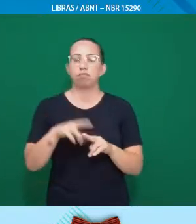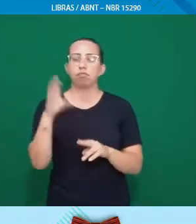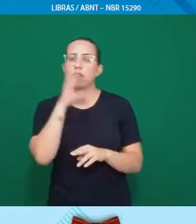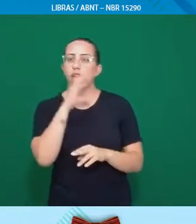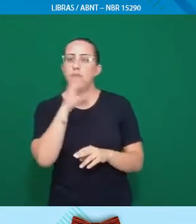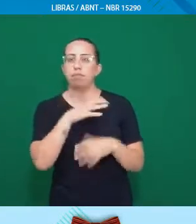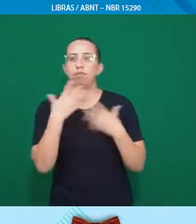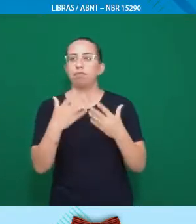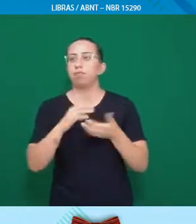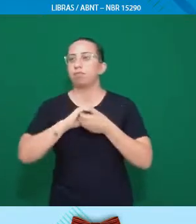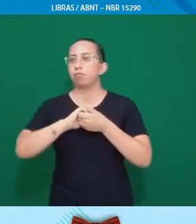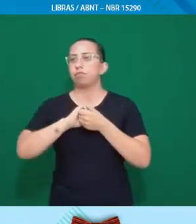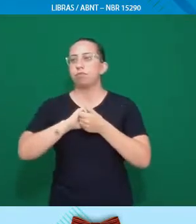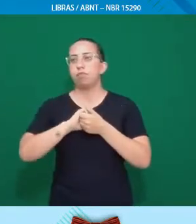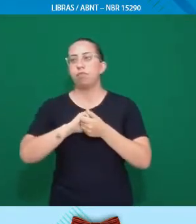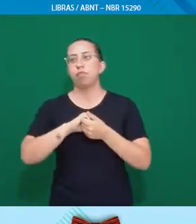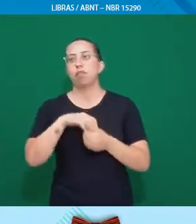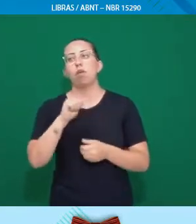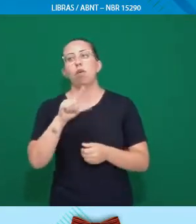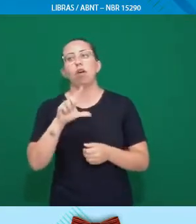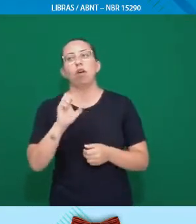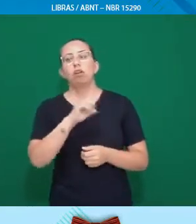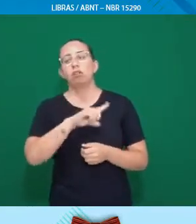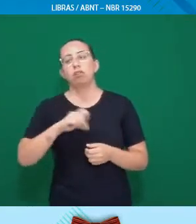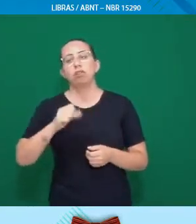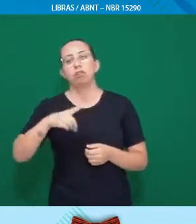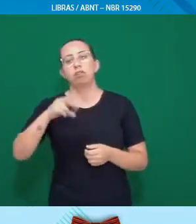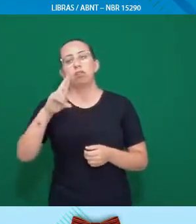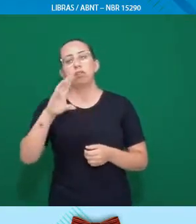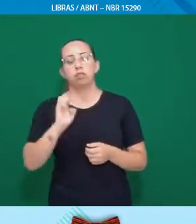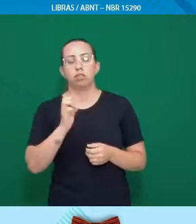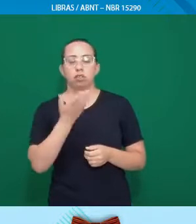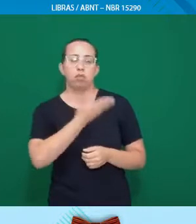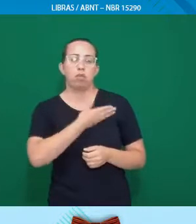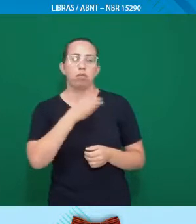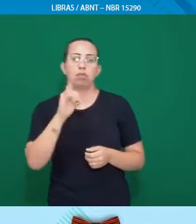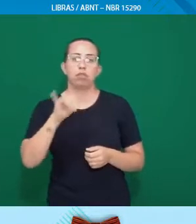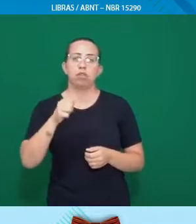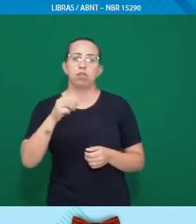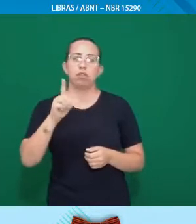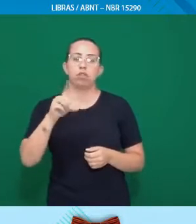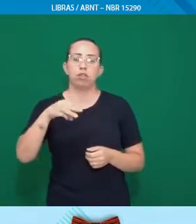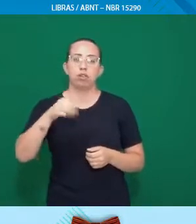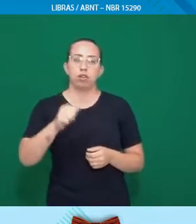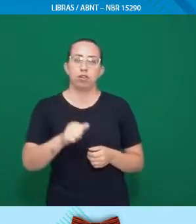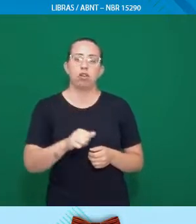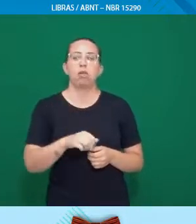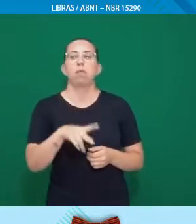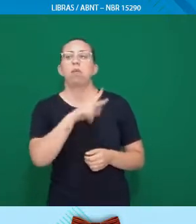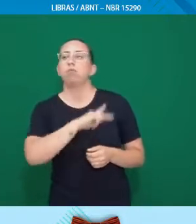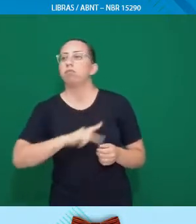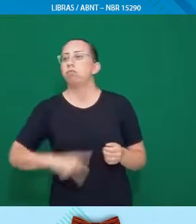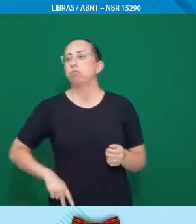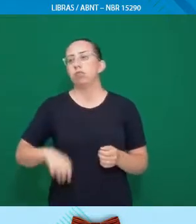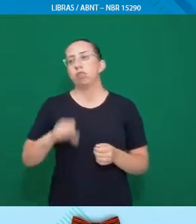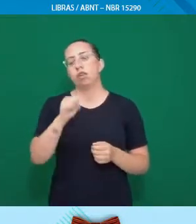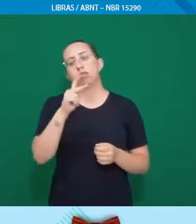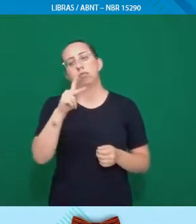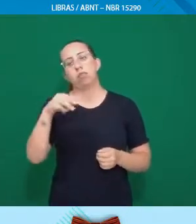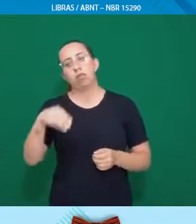você deve quero cumprimentar o Alexandre nosso amigo Djalma nosso presidente da suprema né vó